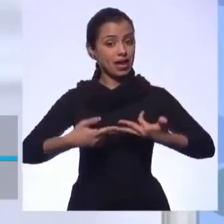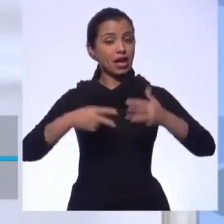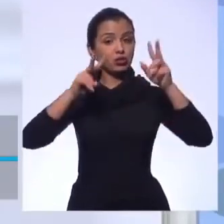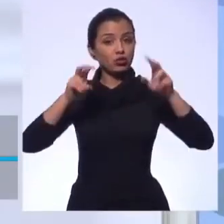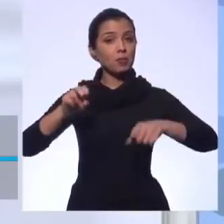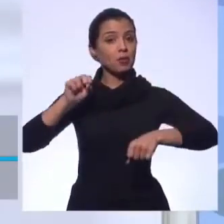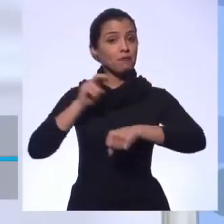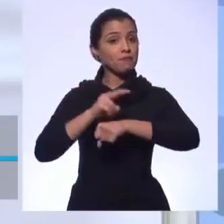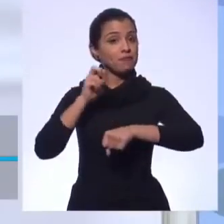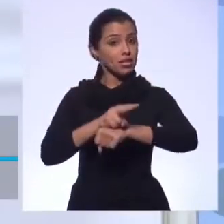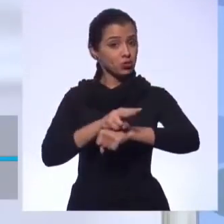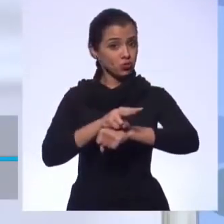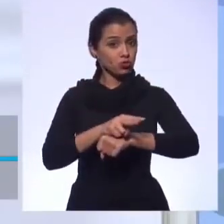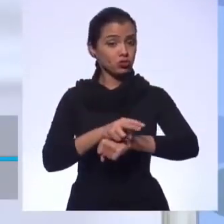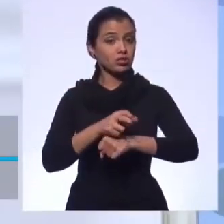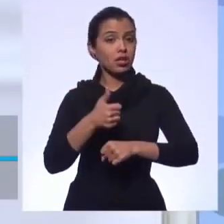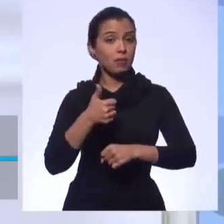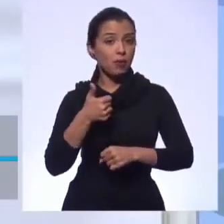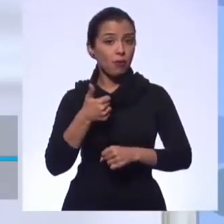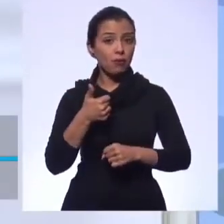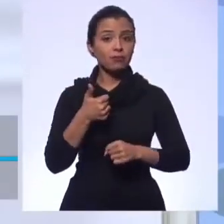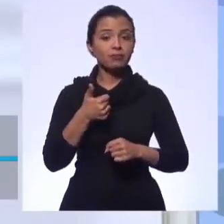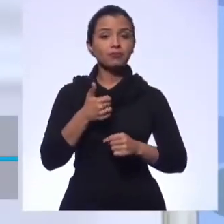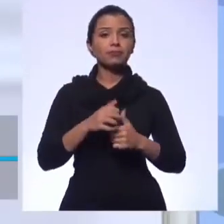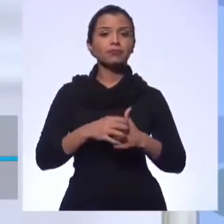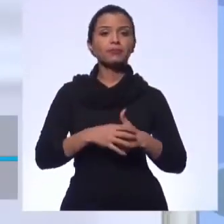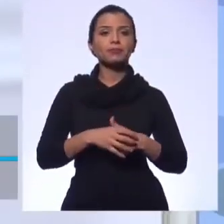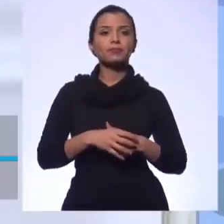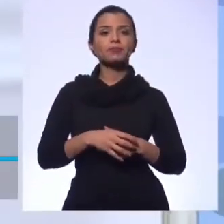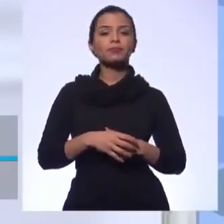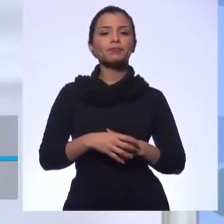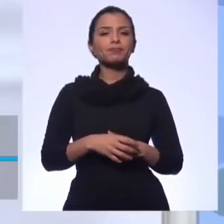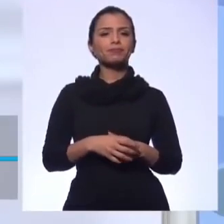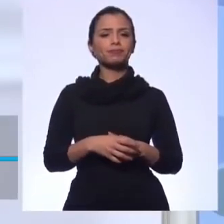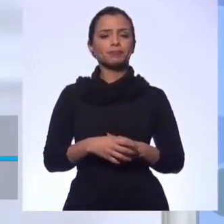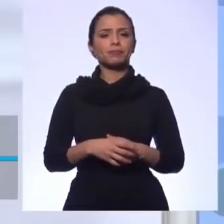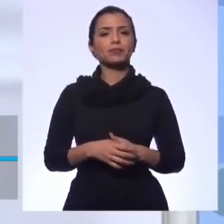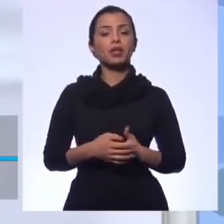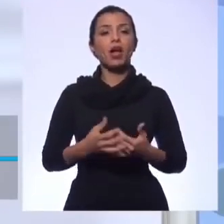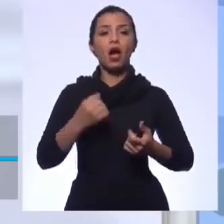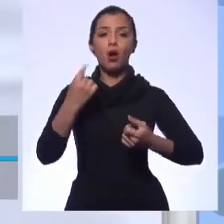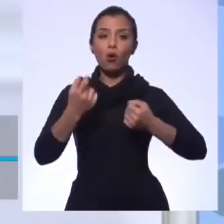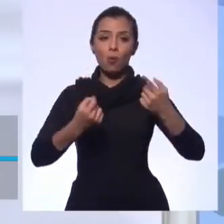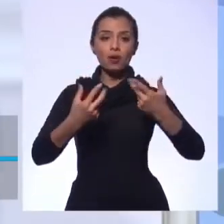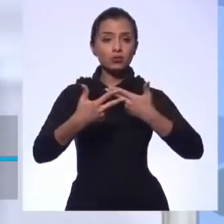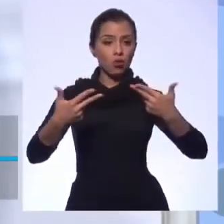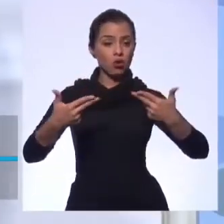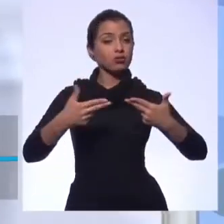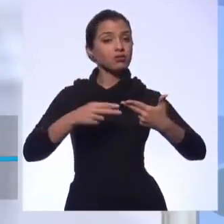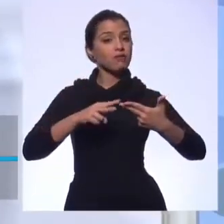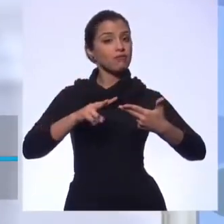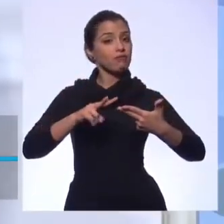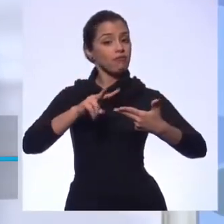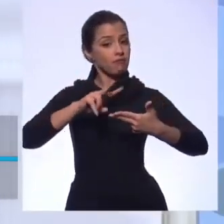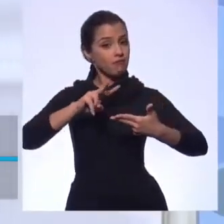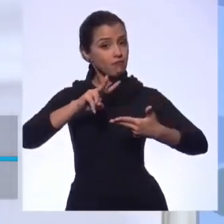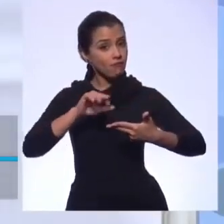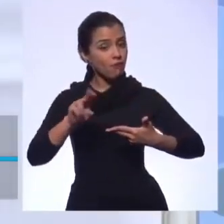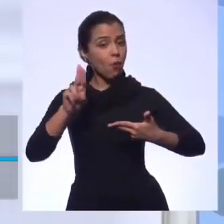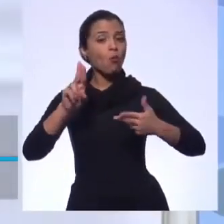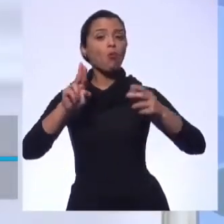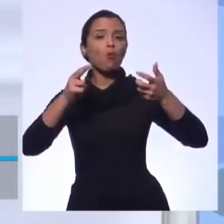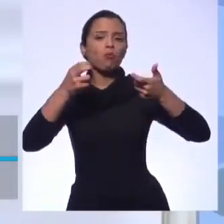as dos vírus também. Aquelas que eu coloquei ali, eu vou comentar, tá? Por que que eu vou comentar? Acho que faltou um pouquinho a gente